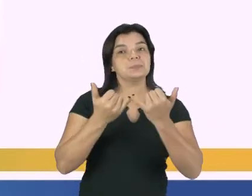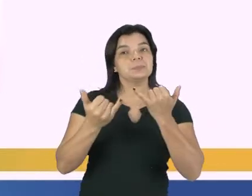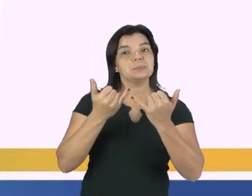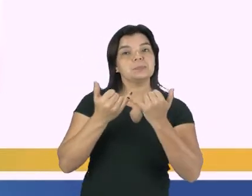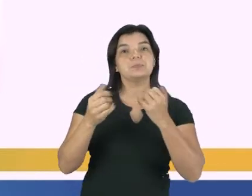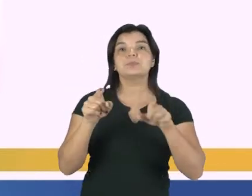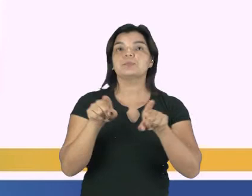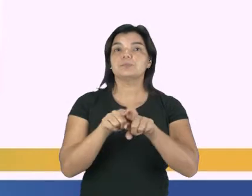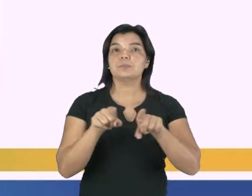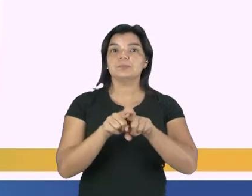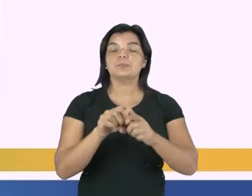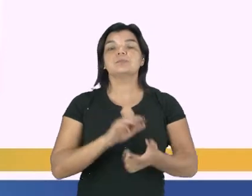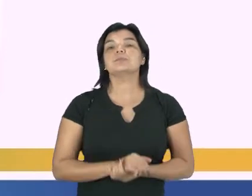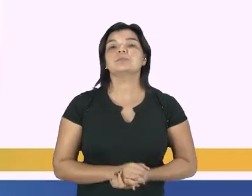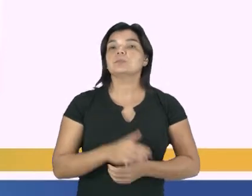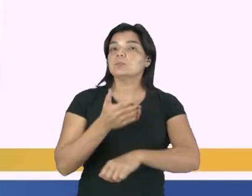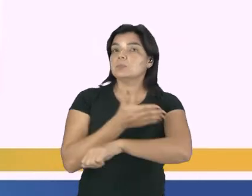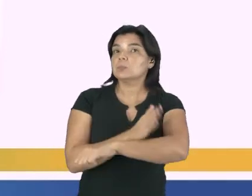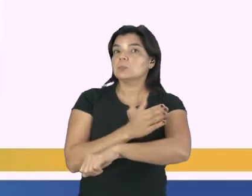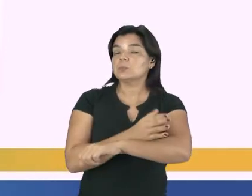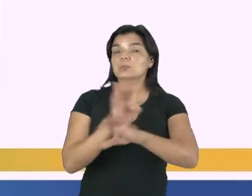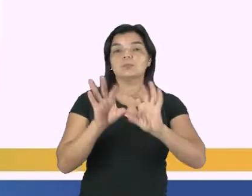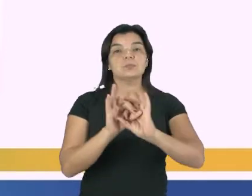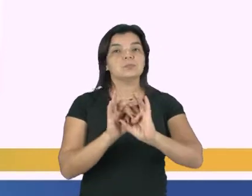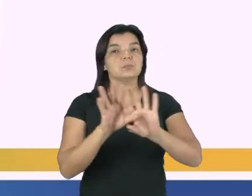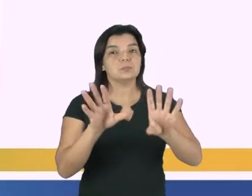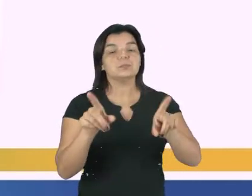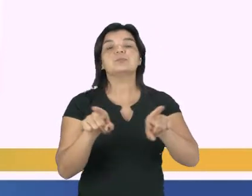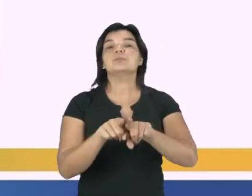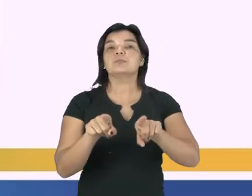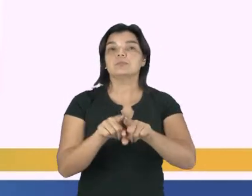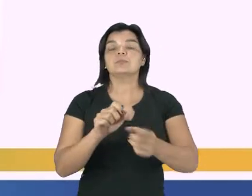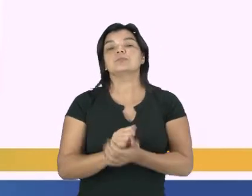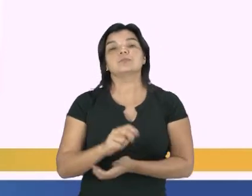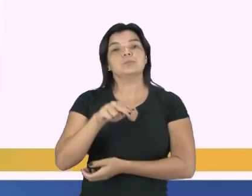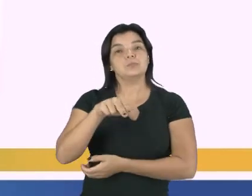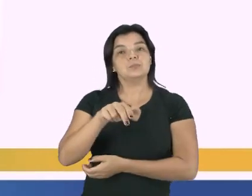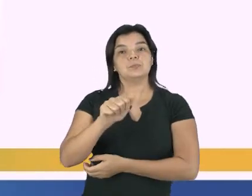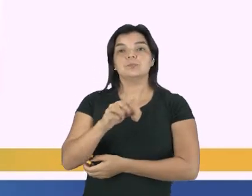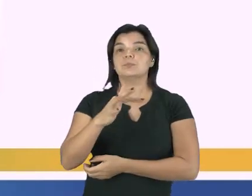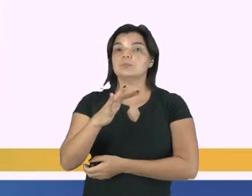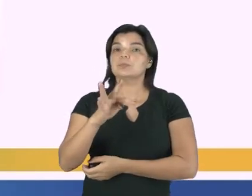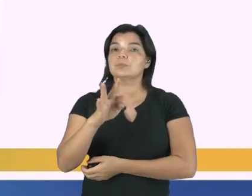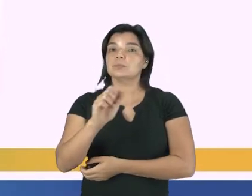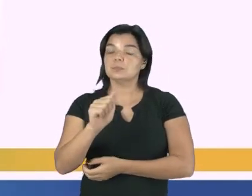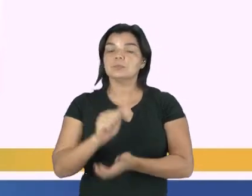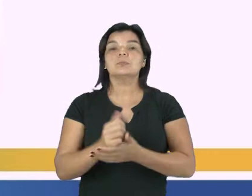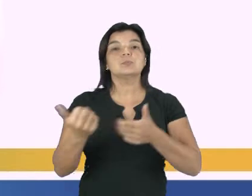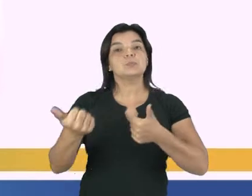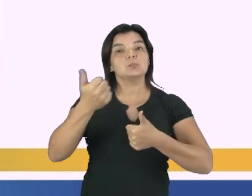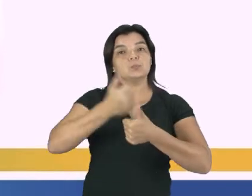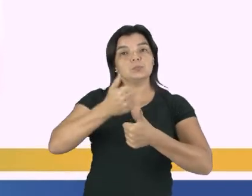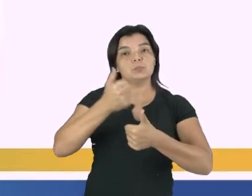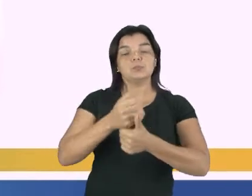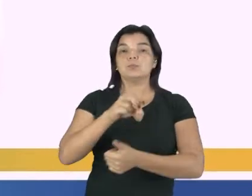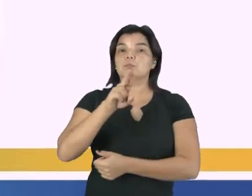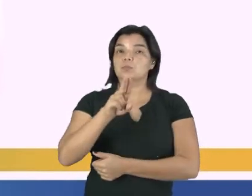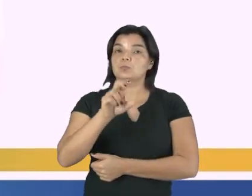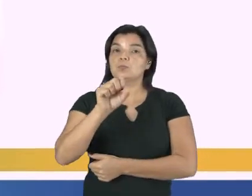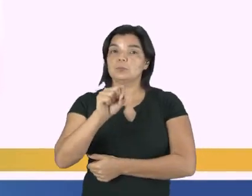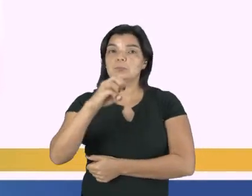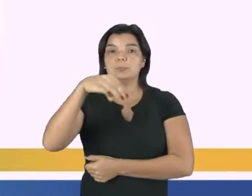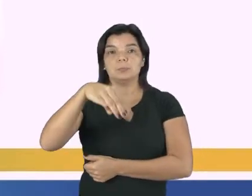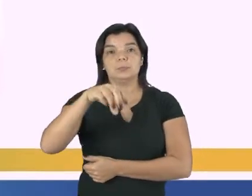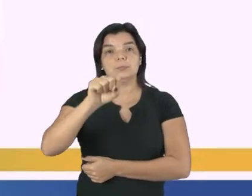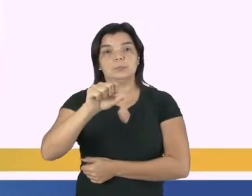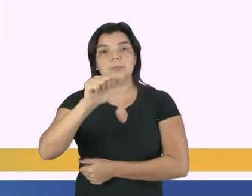assemelha, esse tipo de prática, zona de livre comércio, tem o NAFTA que foi substituído em 2020 pela